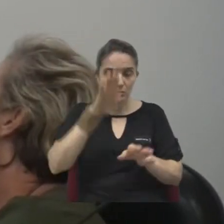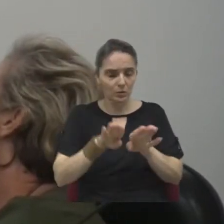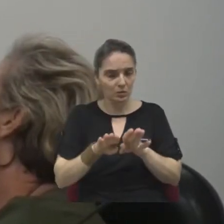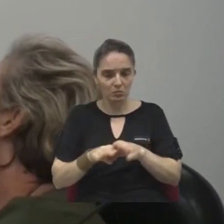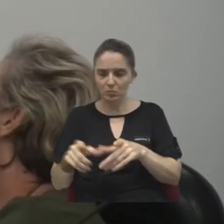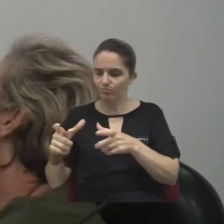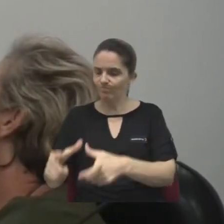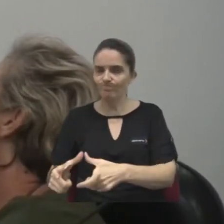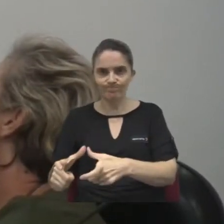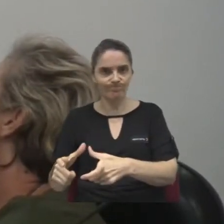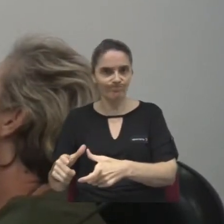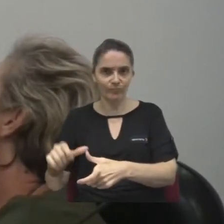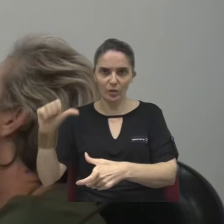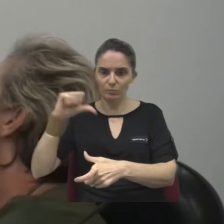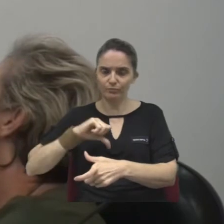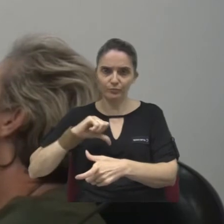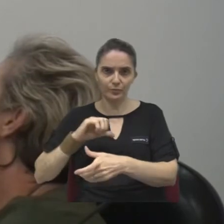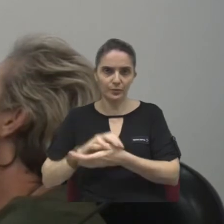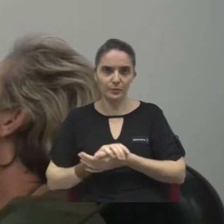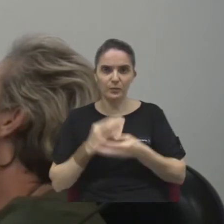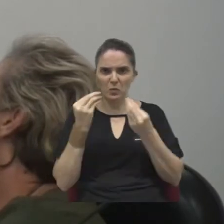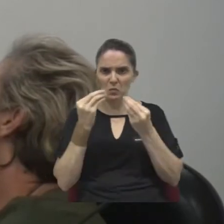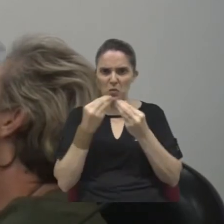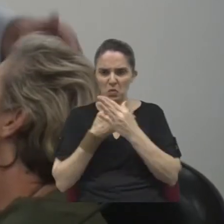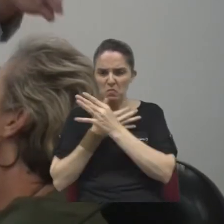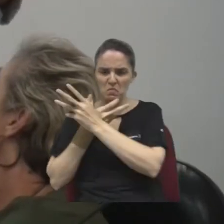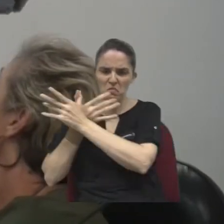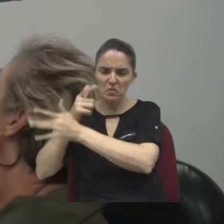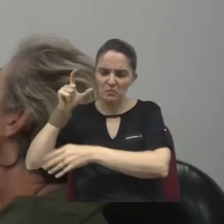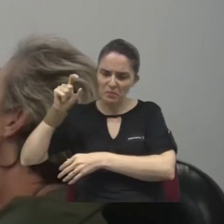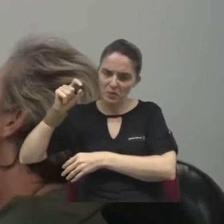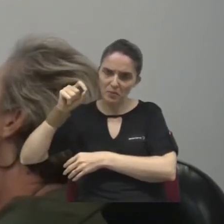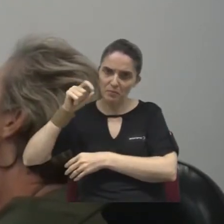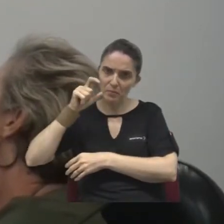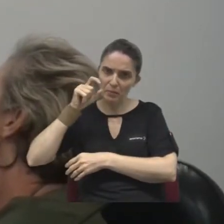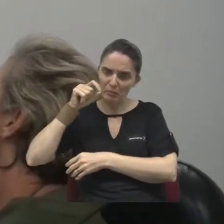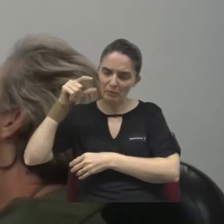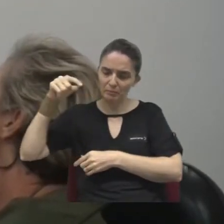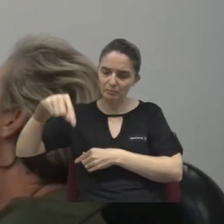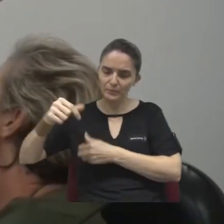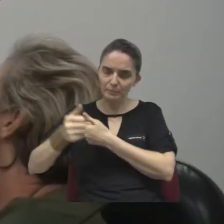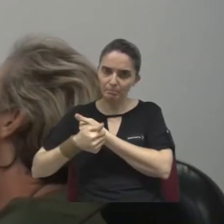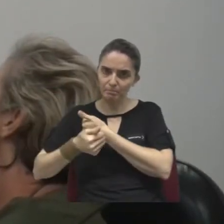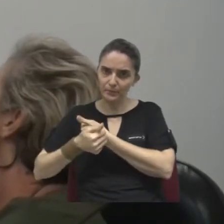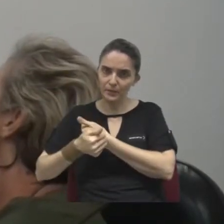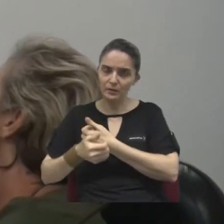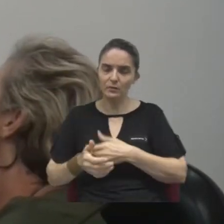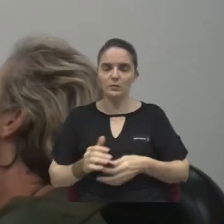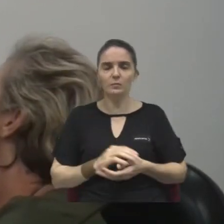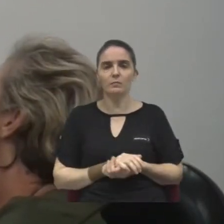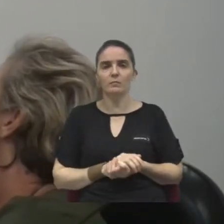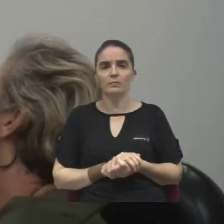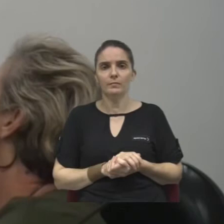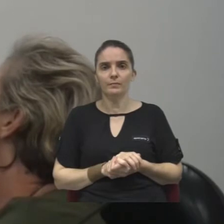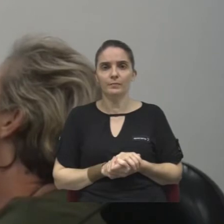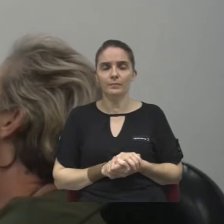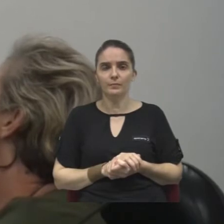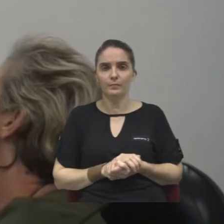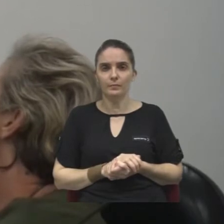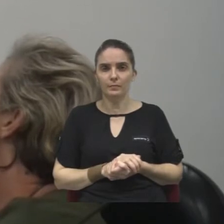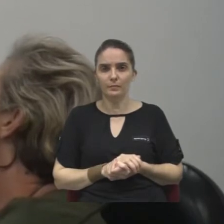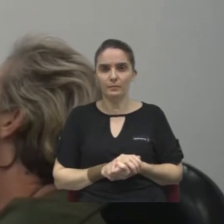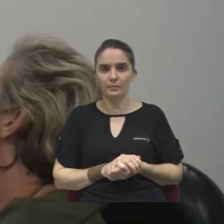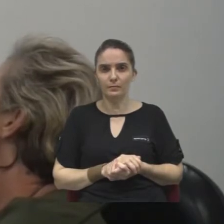muita pomba, porque ali tem muitas árvores e ali fica do lado, eu não sei como chama, ali onde tem aquele palco,